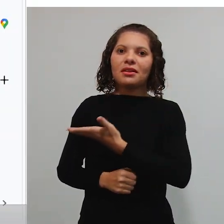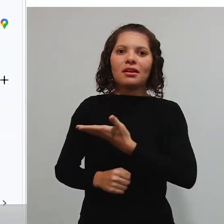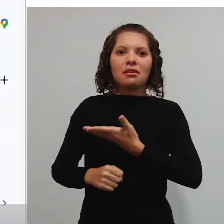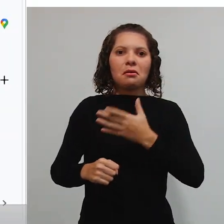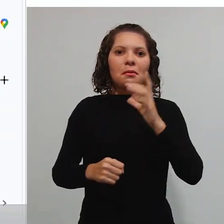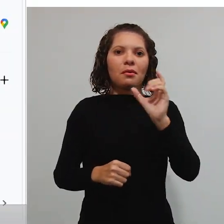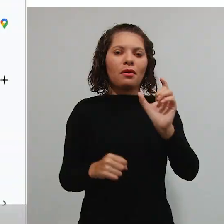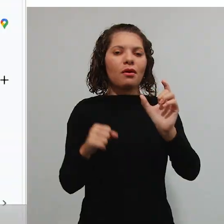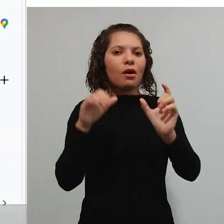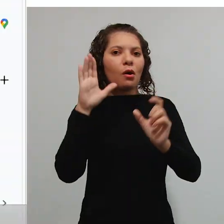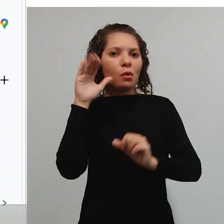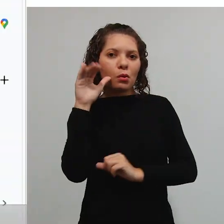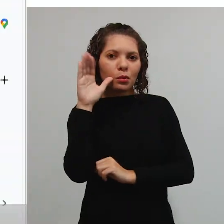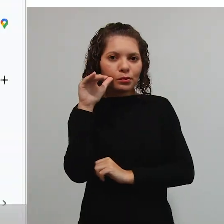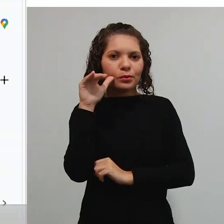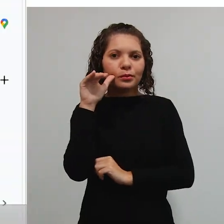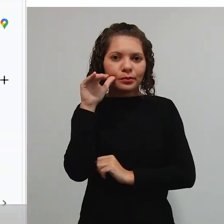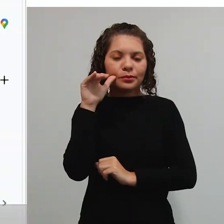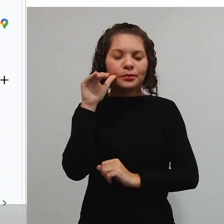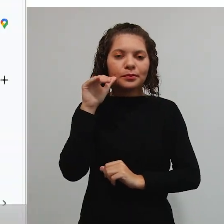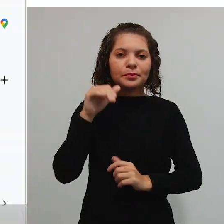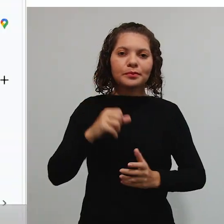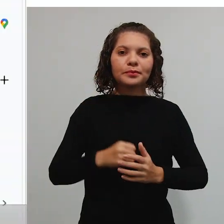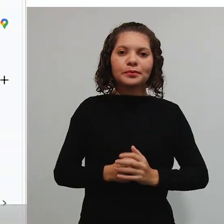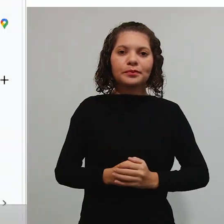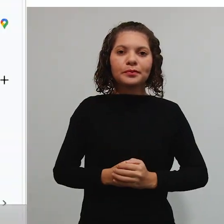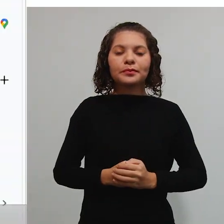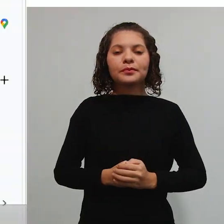Curiosidade, né? Ponto e vírgula.